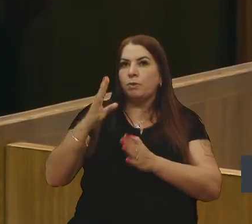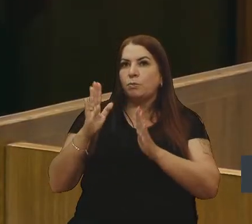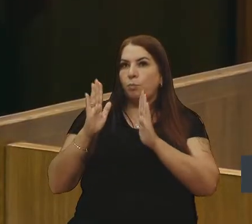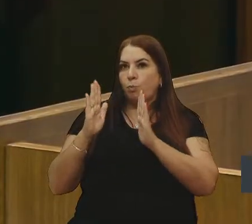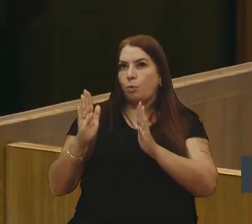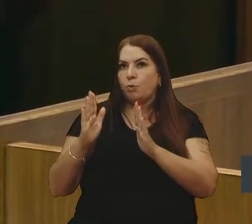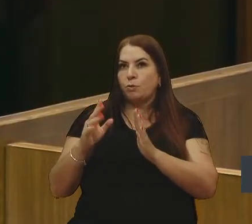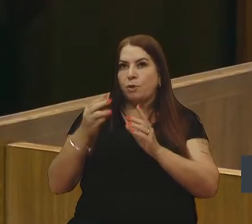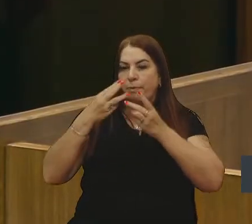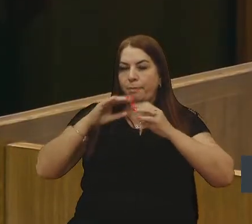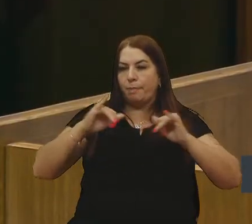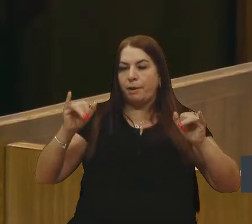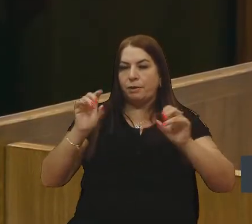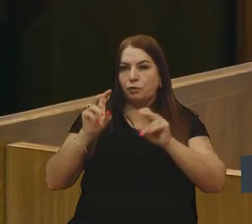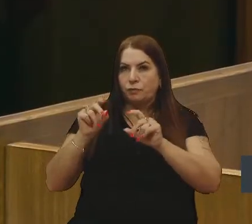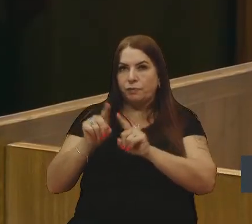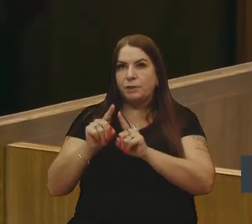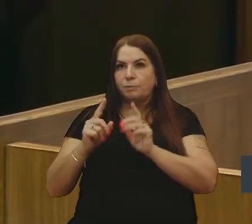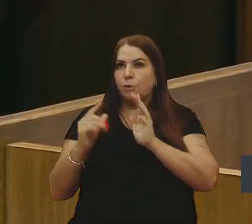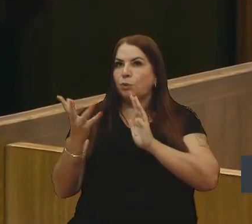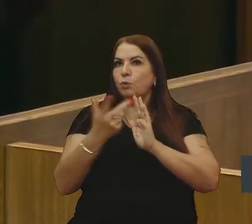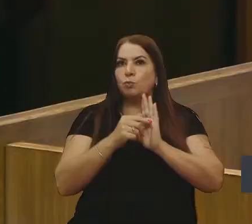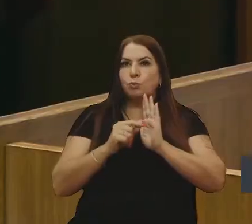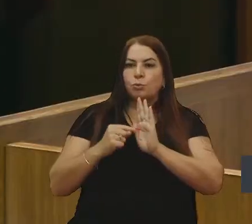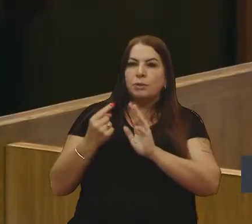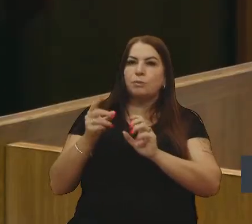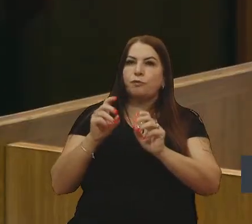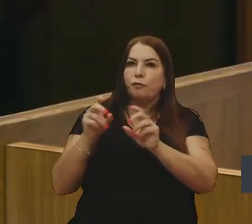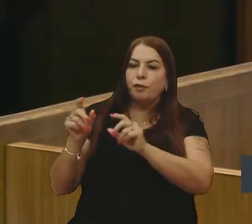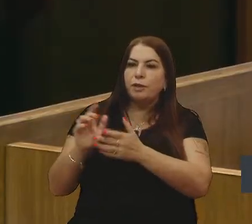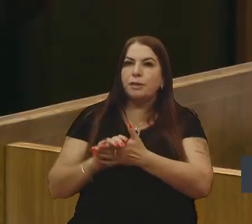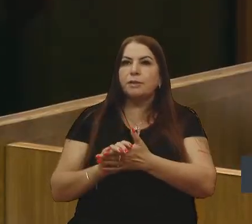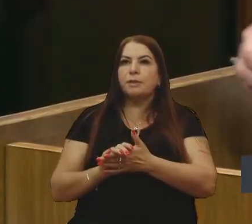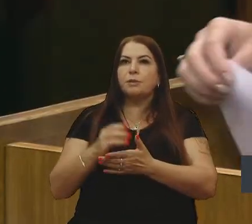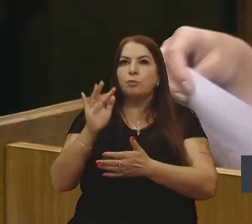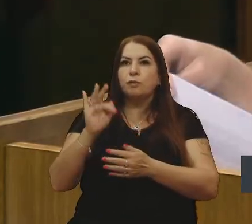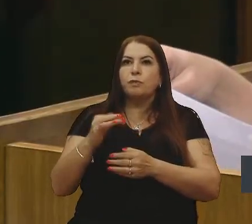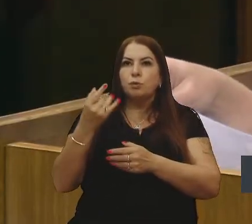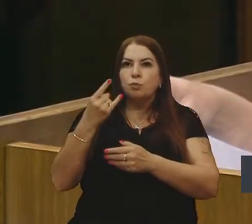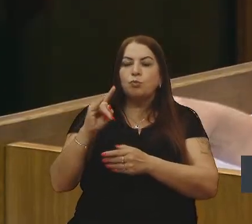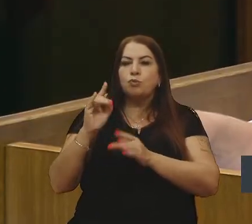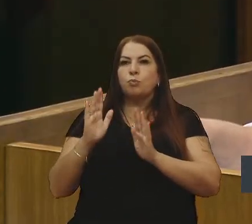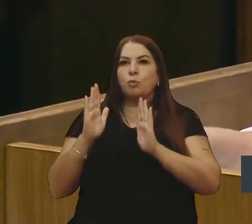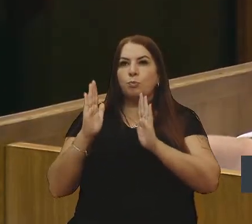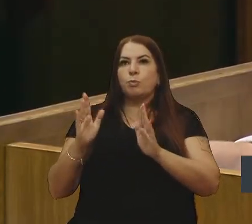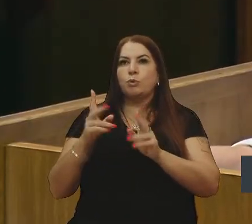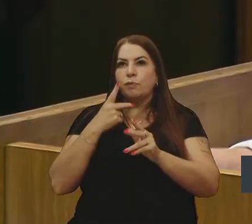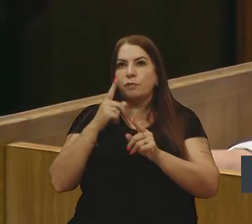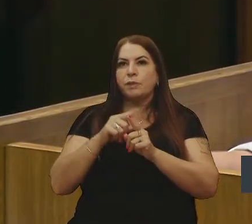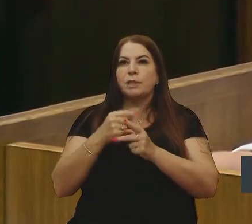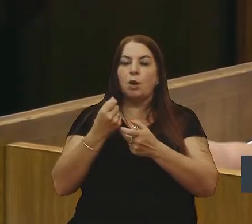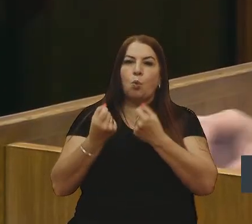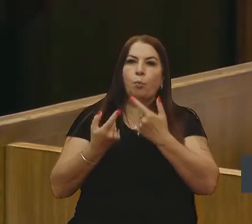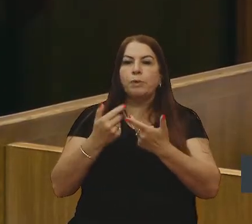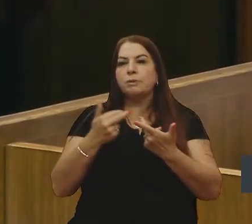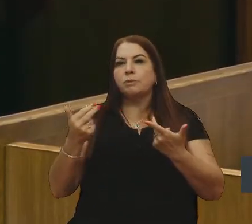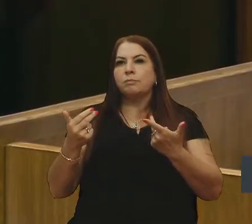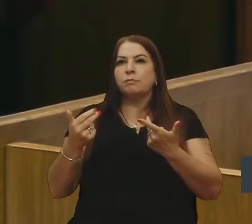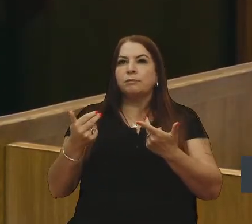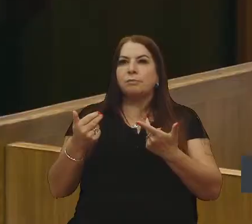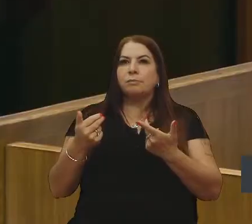ser marketing, vendas, né, para trazer toda essa abordagem comercial. E, por fim, o último módulo que vai trazer algumas questões